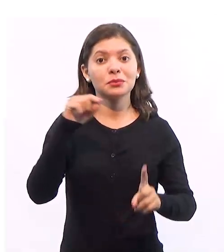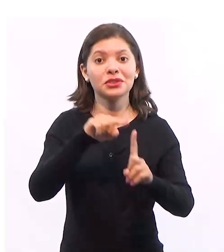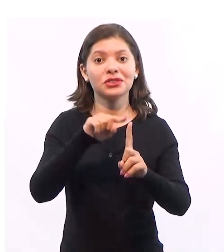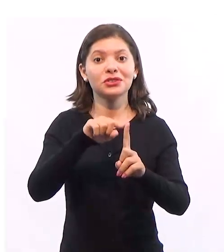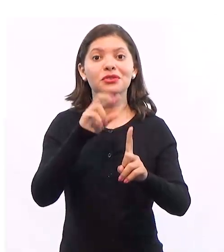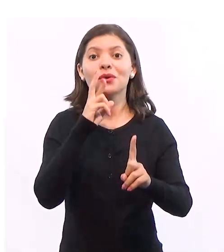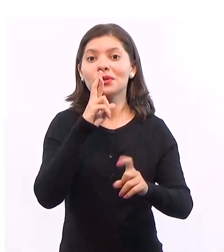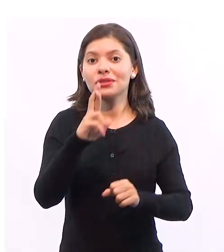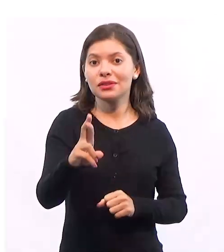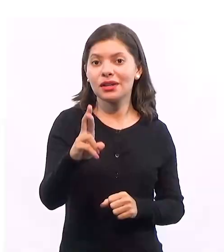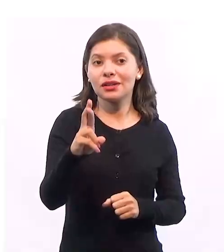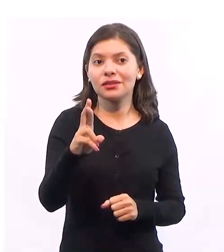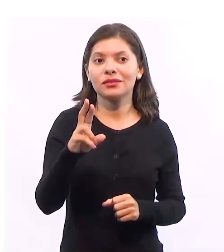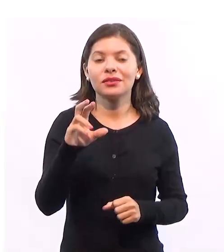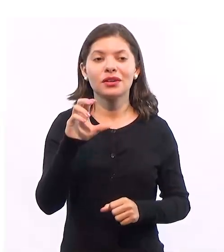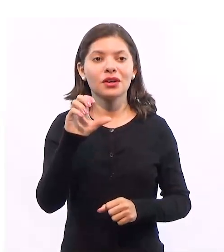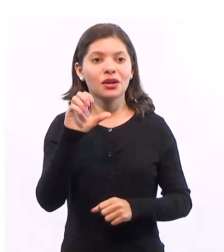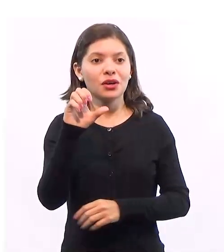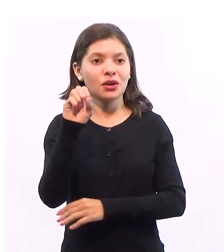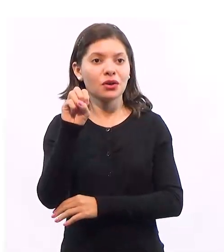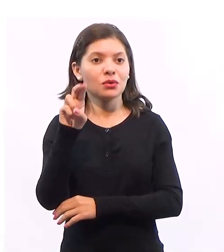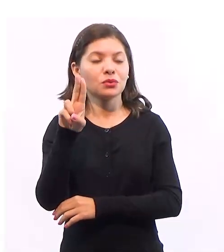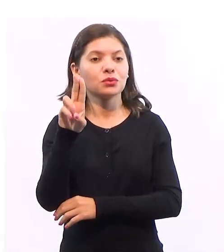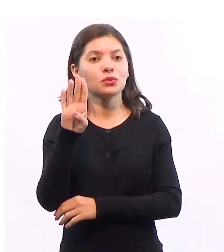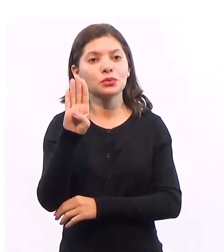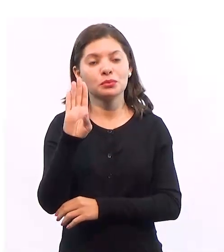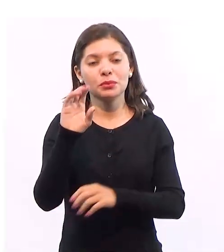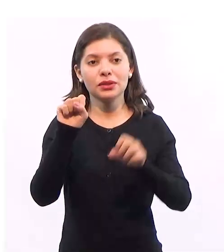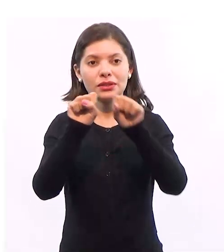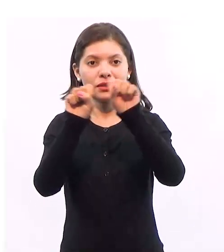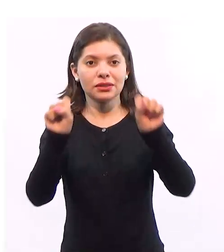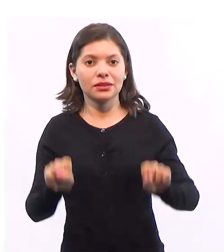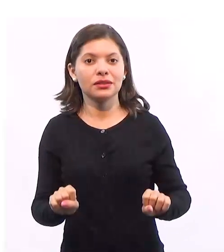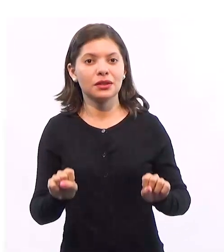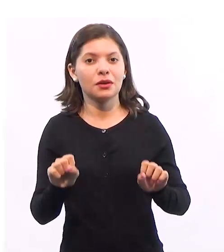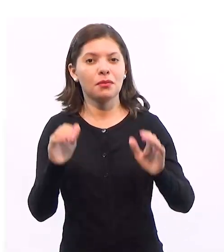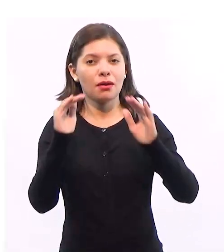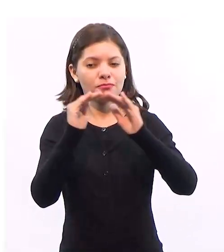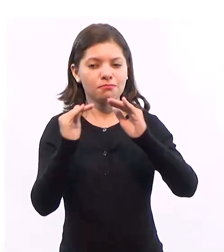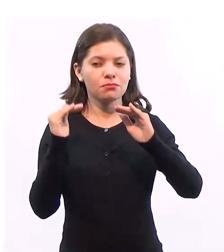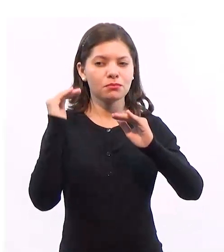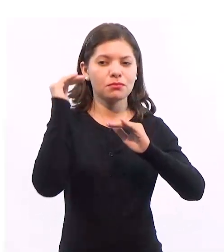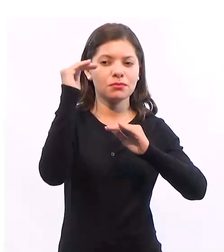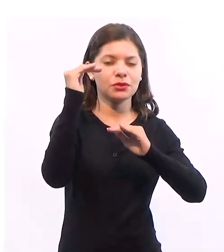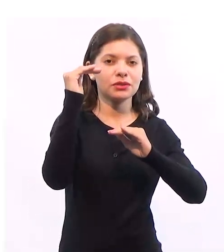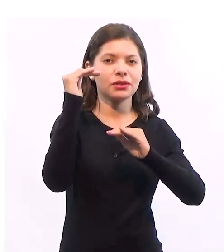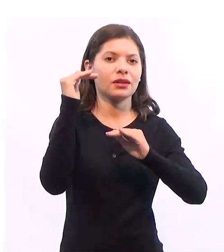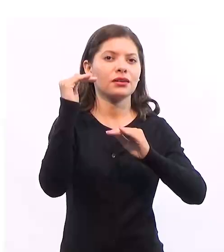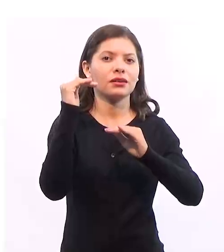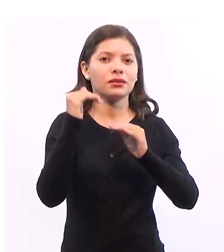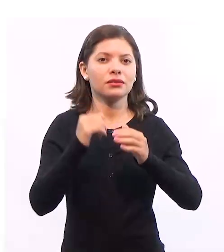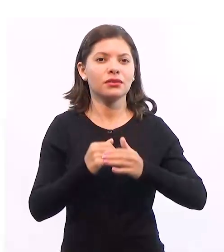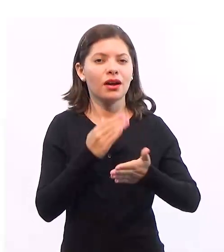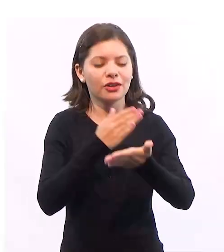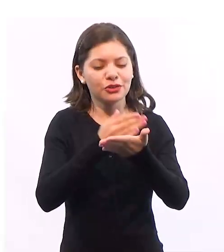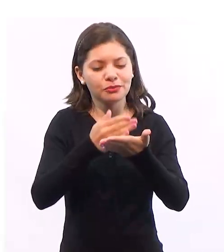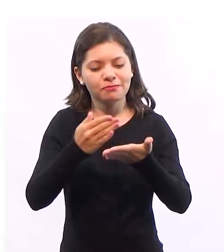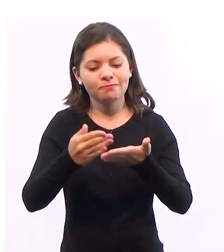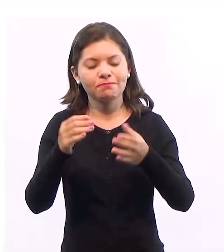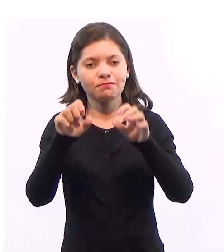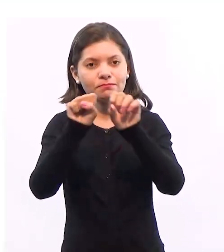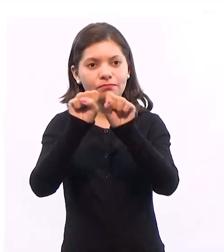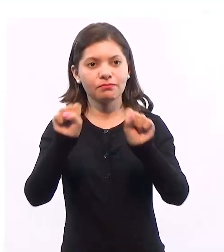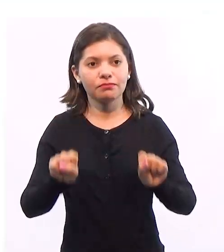aqui é o resultado, tá bom? Os subsistemas, que fazem referência a um sistema que esteja subordinado a outro, ou seja, faz